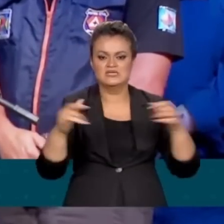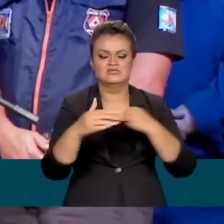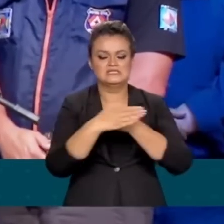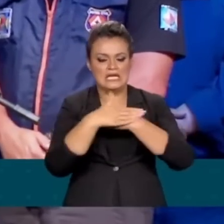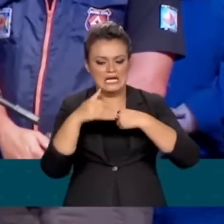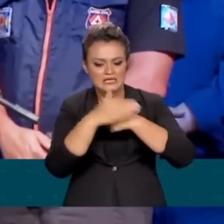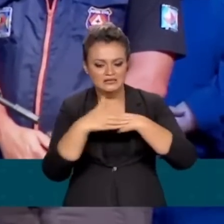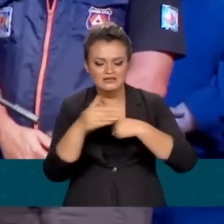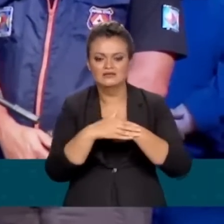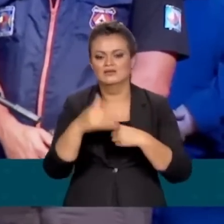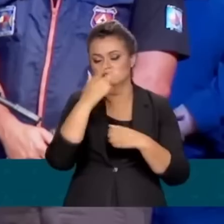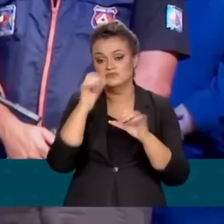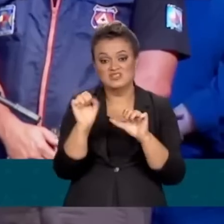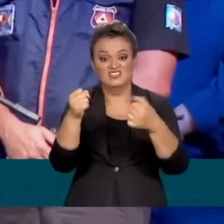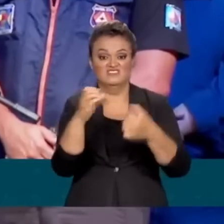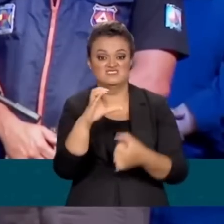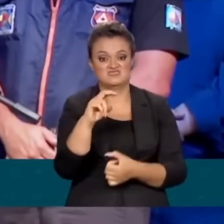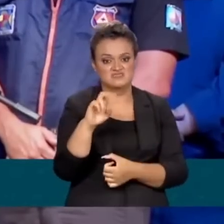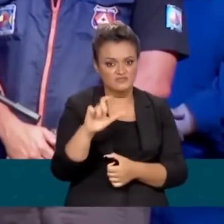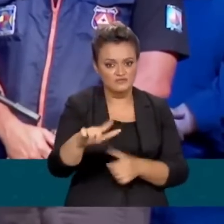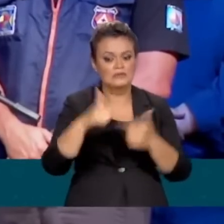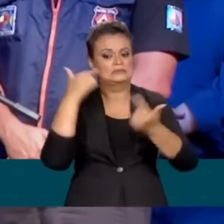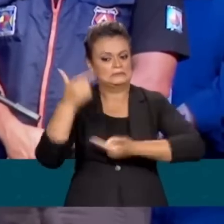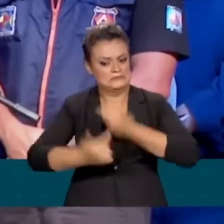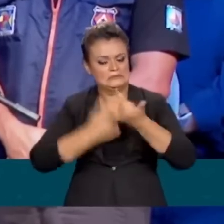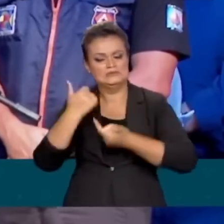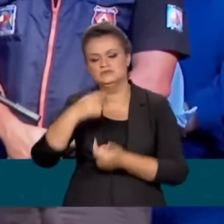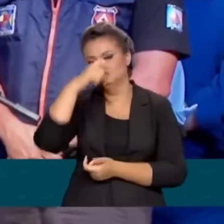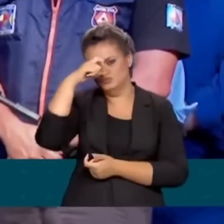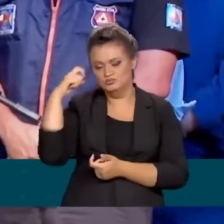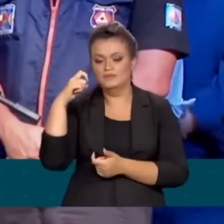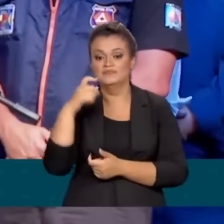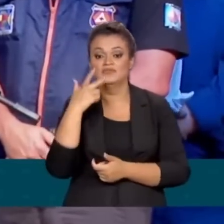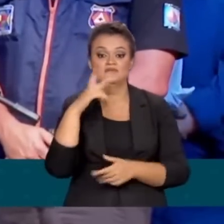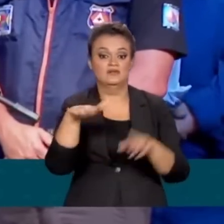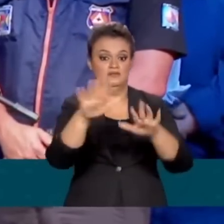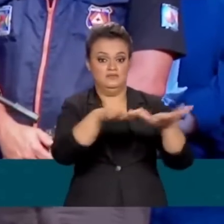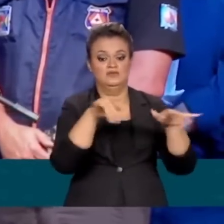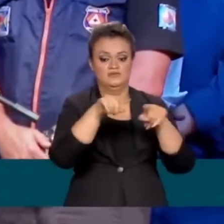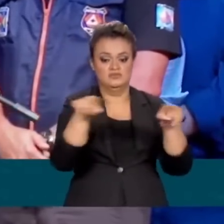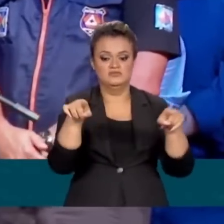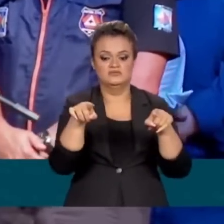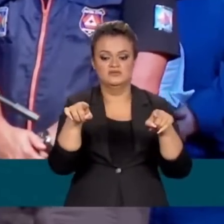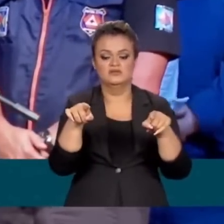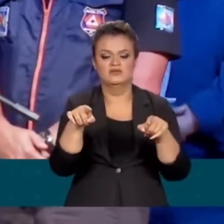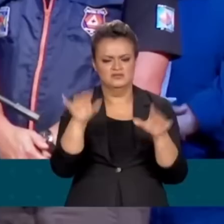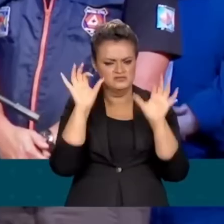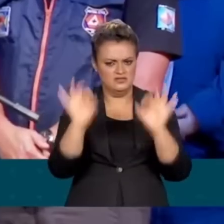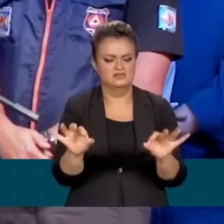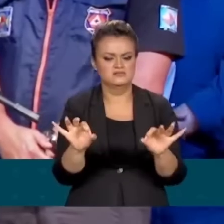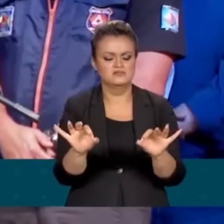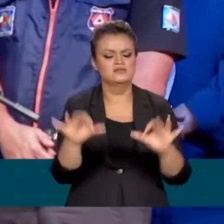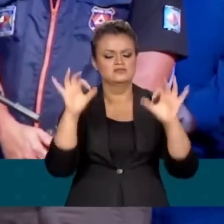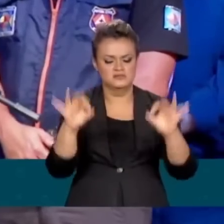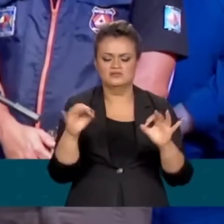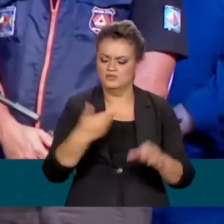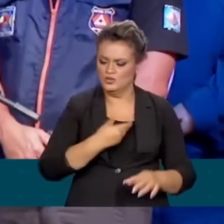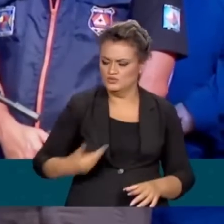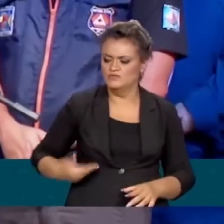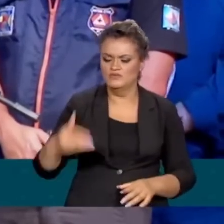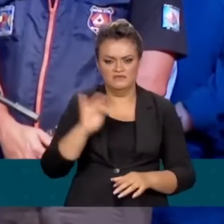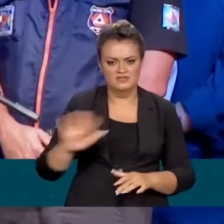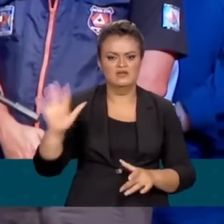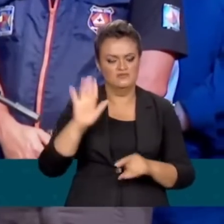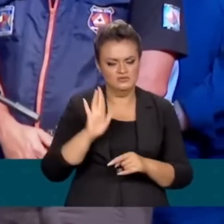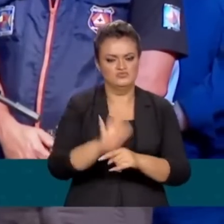agradecer as pessoas na Defesa Civil que estão trabalhando muito e dizer para vocês que podem contar de verdade com o governo federal